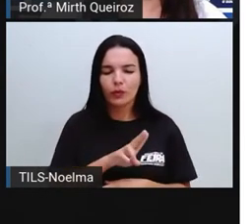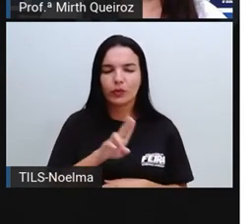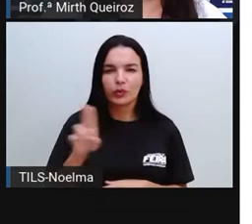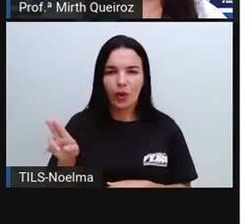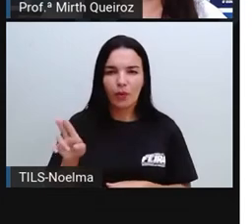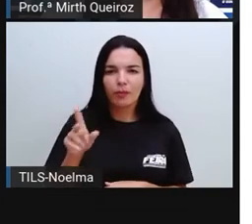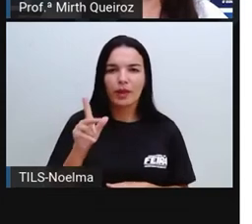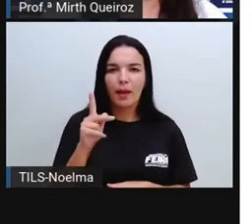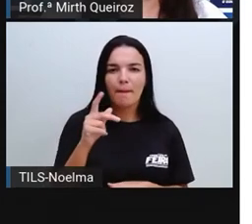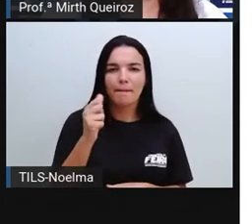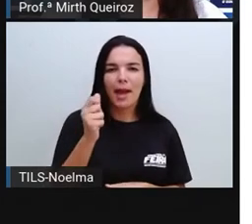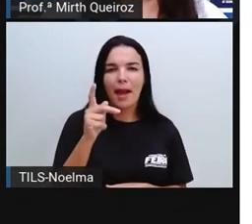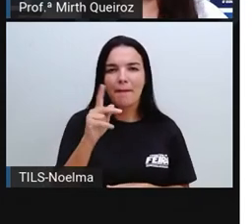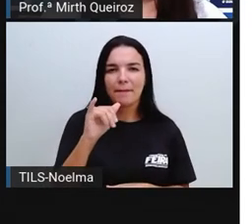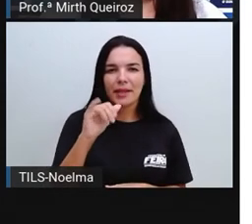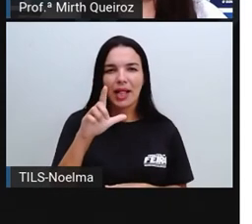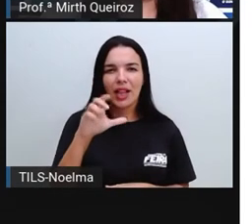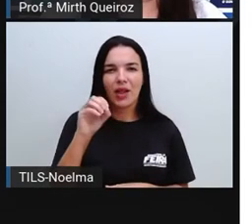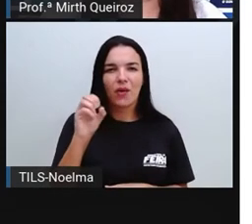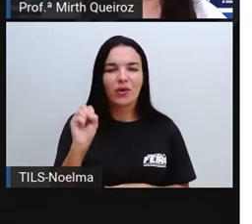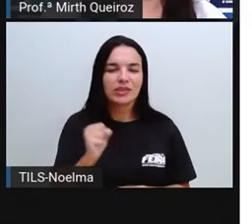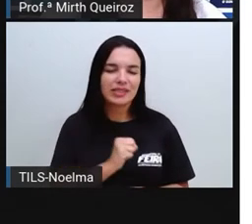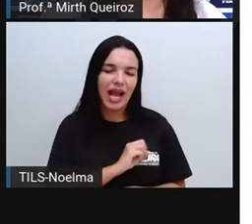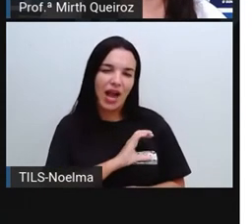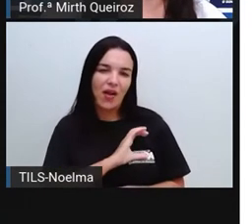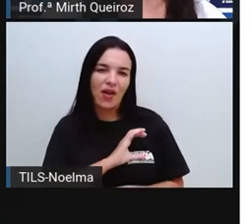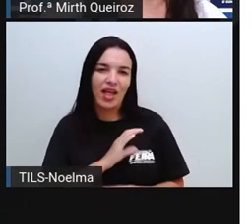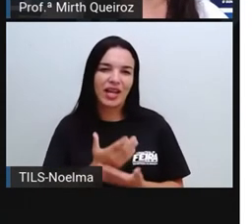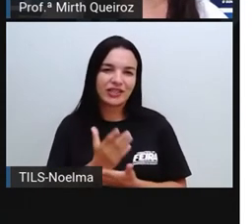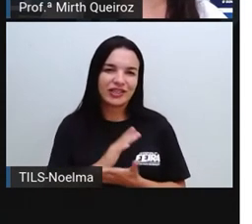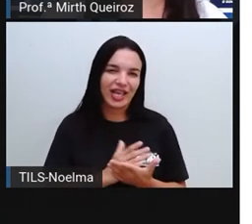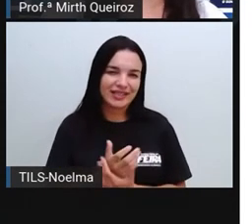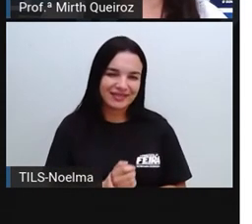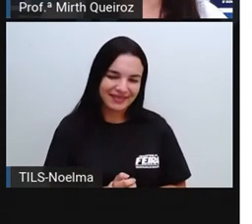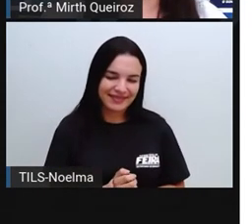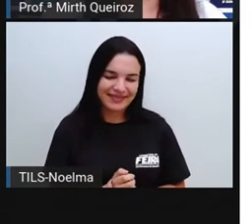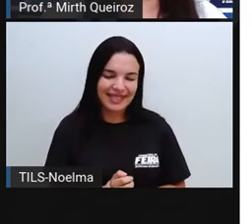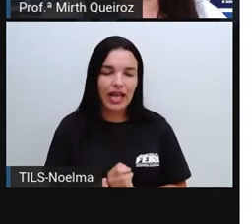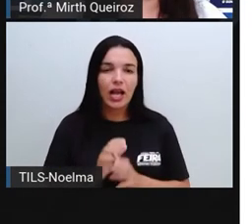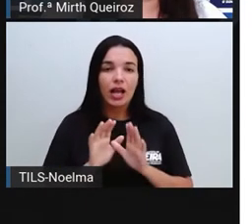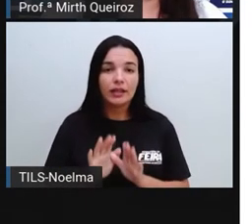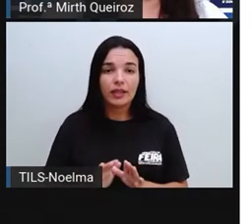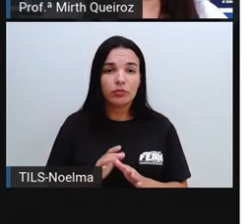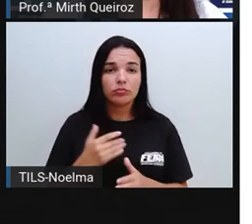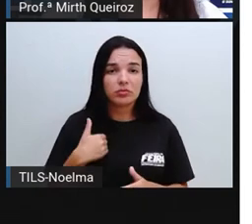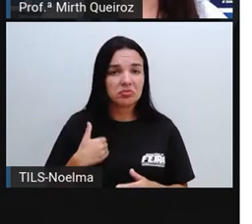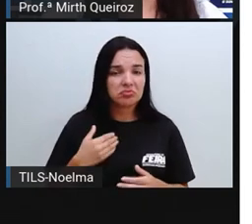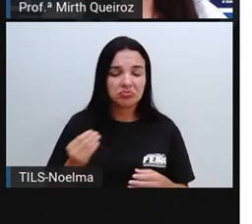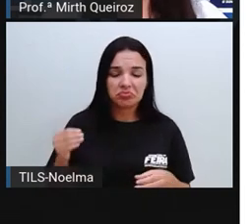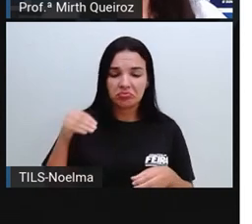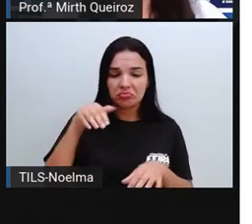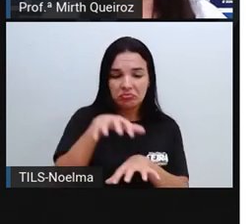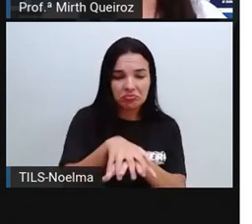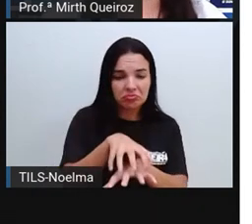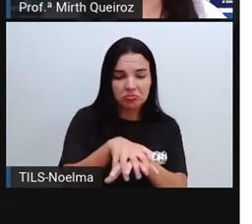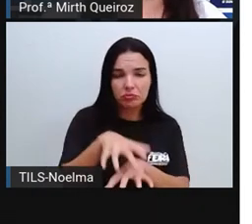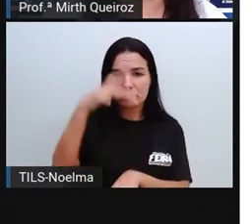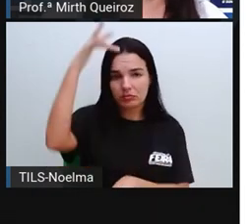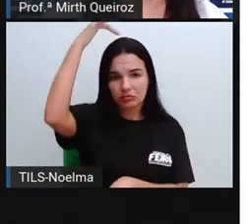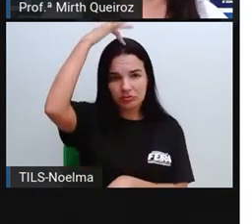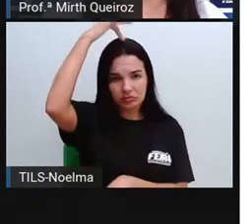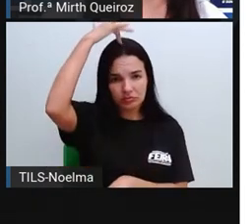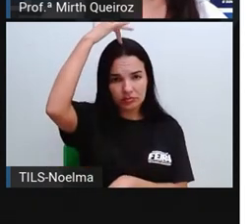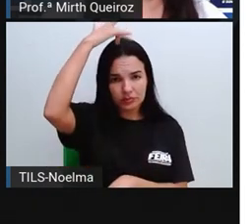colega chata e o apelido pegou. Não incluo Inocência entre os melhores livros que